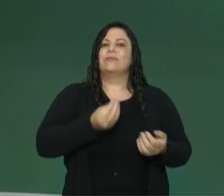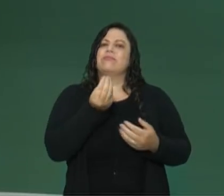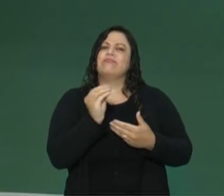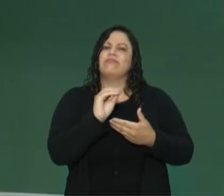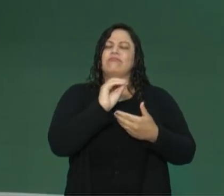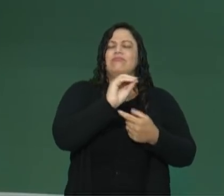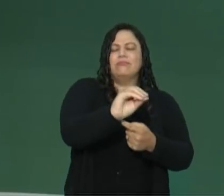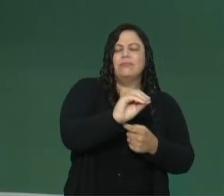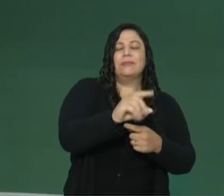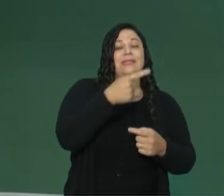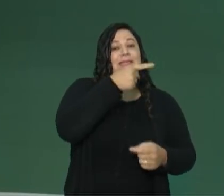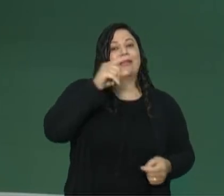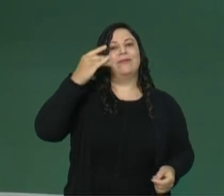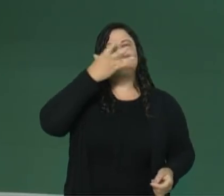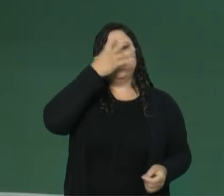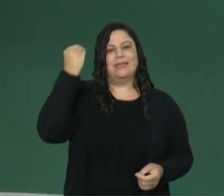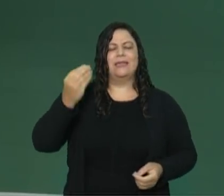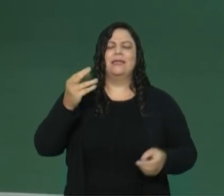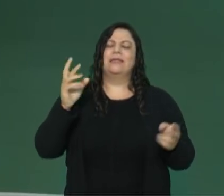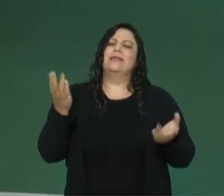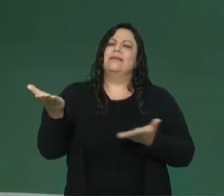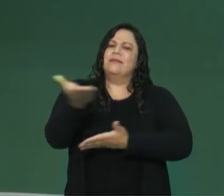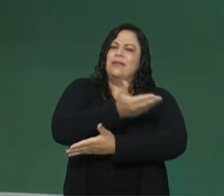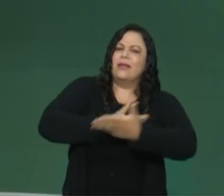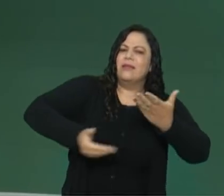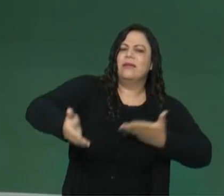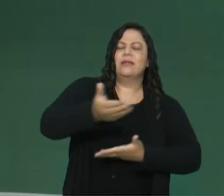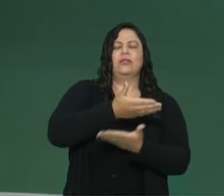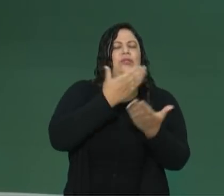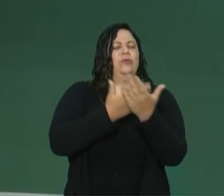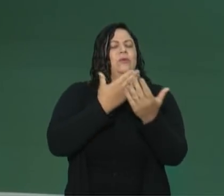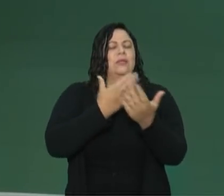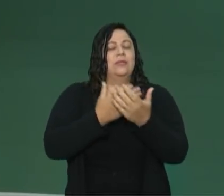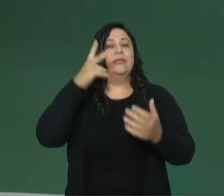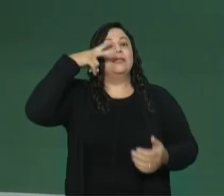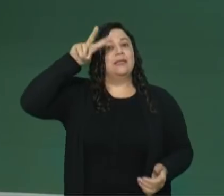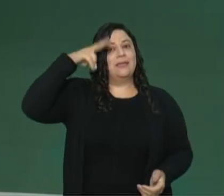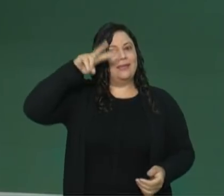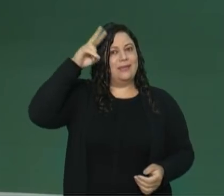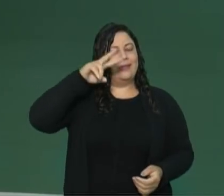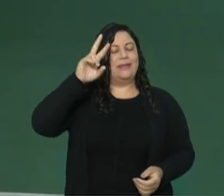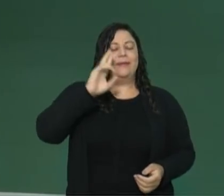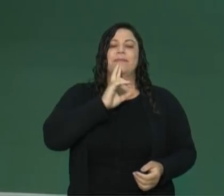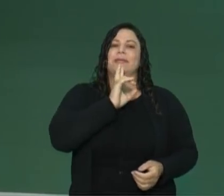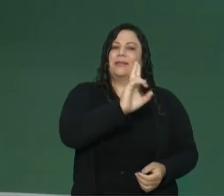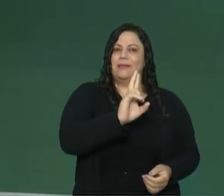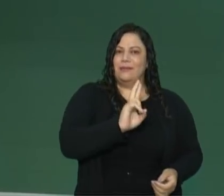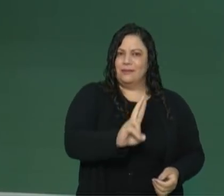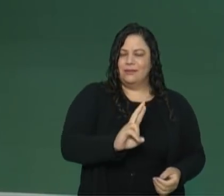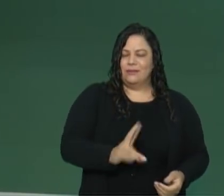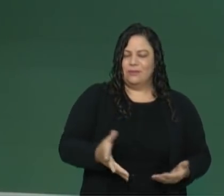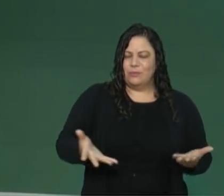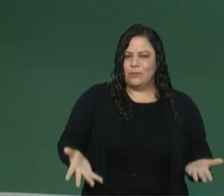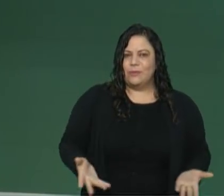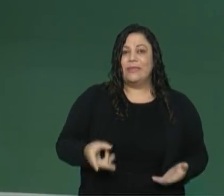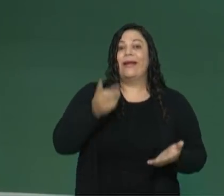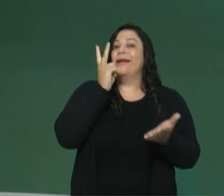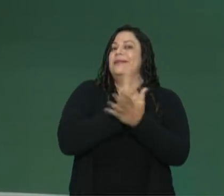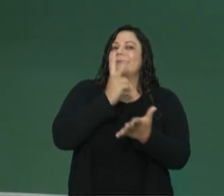você está interagindo na aula, tem que lembrar de fazer o seu registro de presença. Além disso,